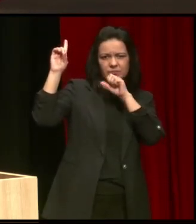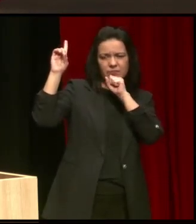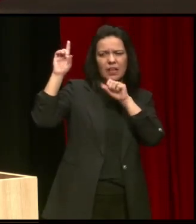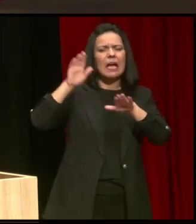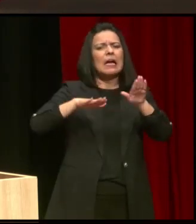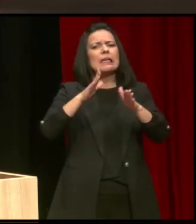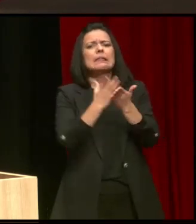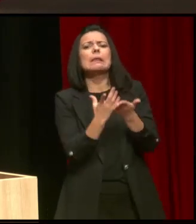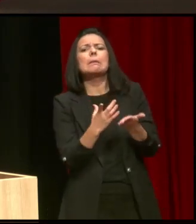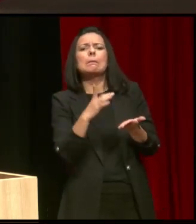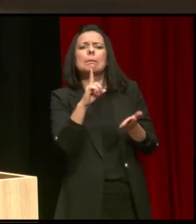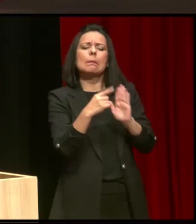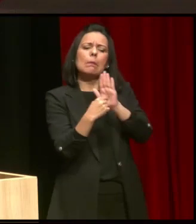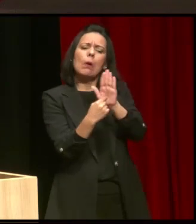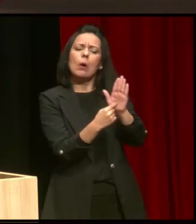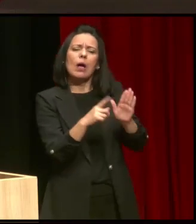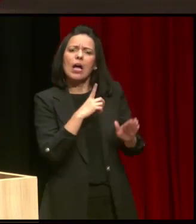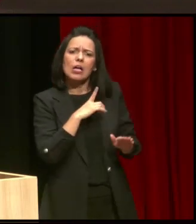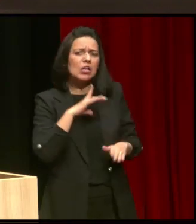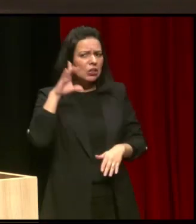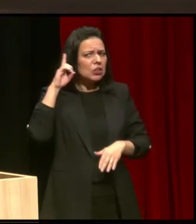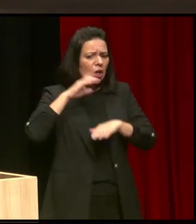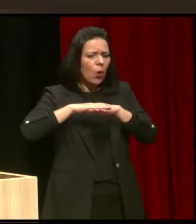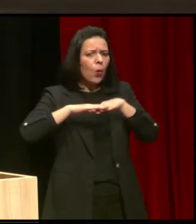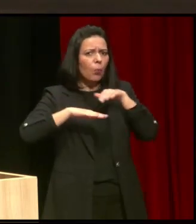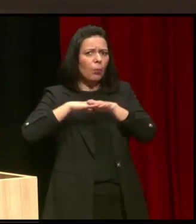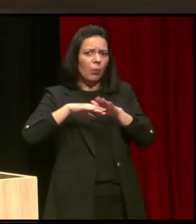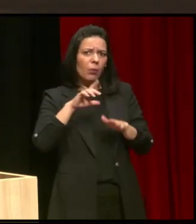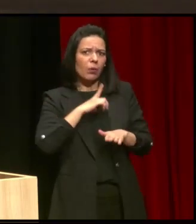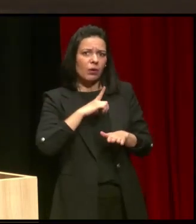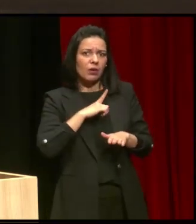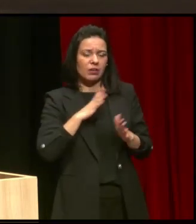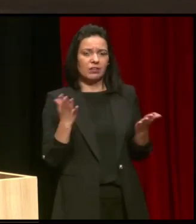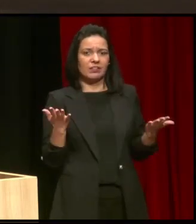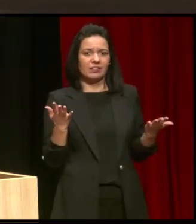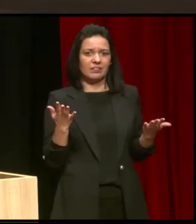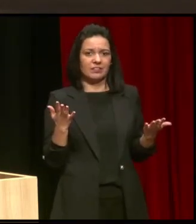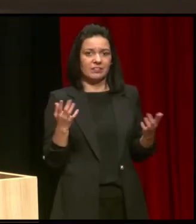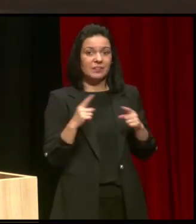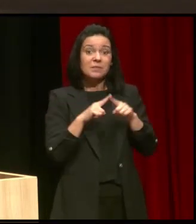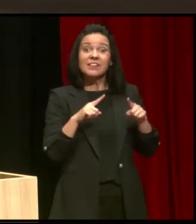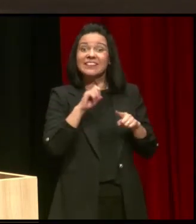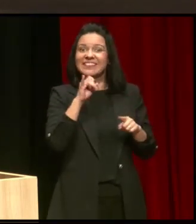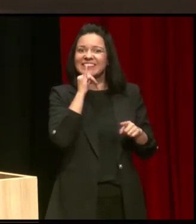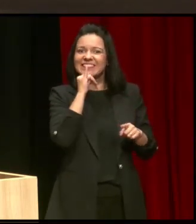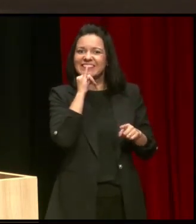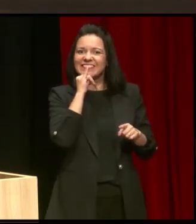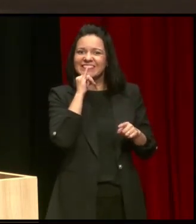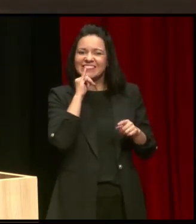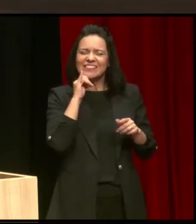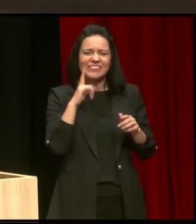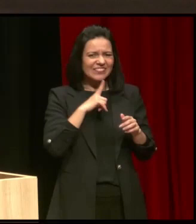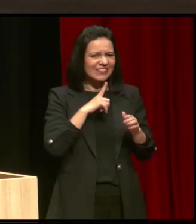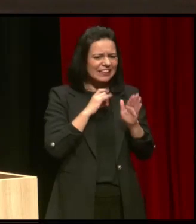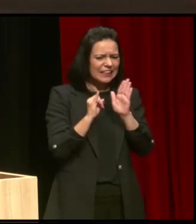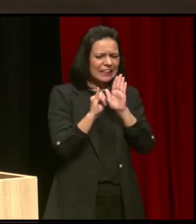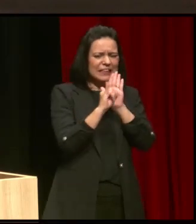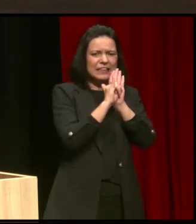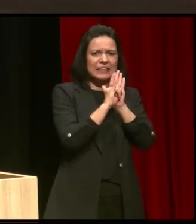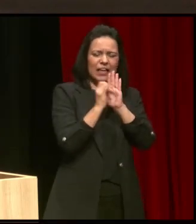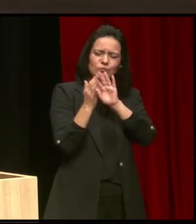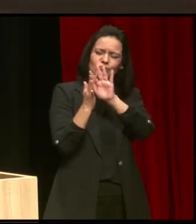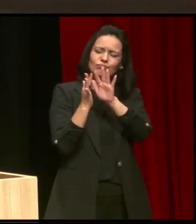ah, Deus tinha mão, né? Deus não tem mão. Mas se Deus tivesse uma mão, as impressões digitais de Deus, então em toda a